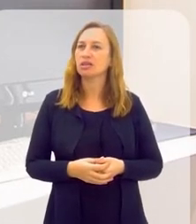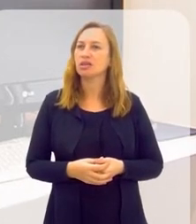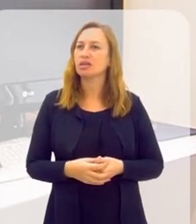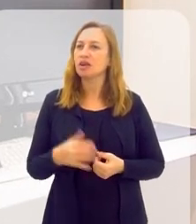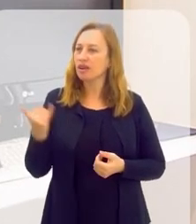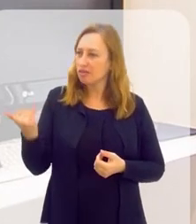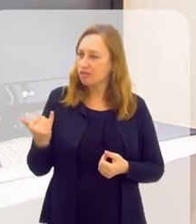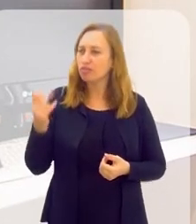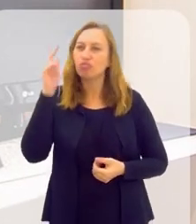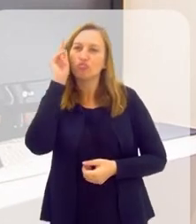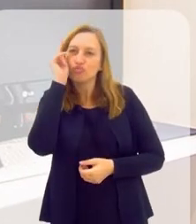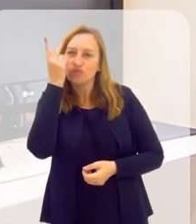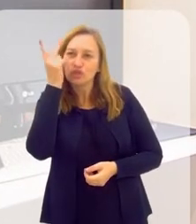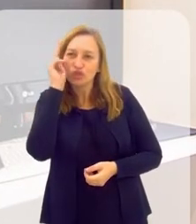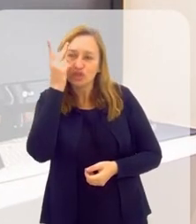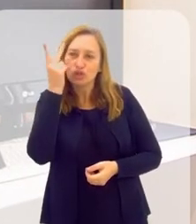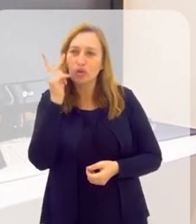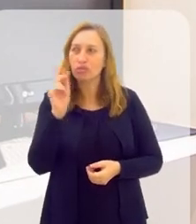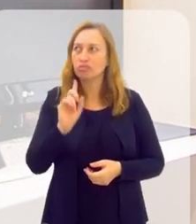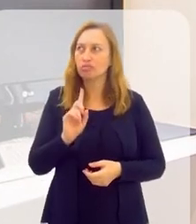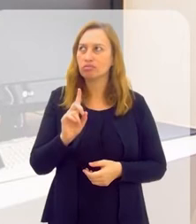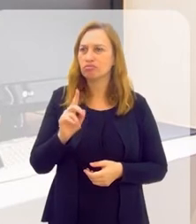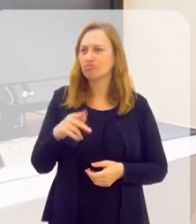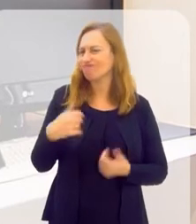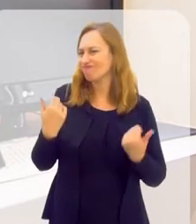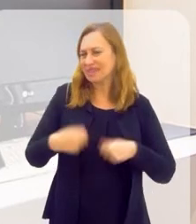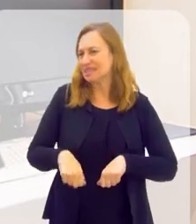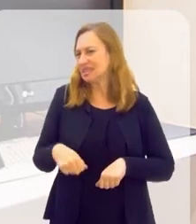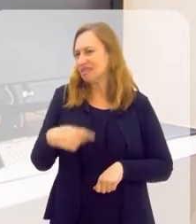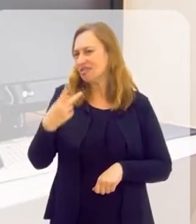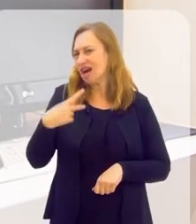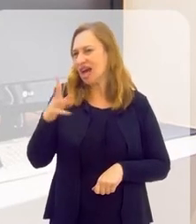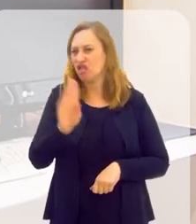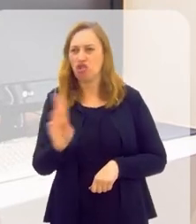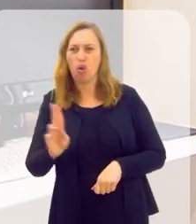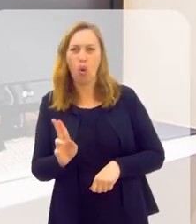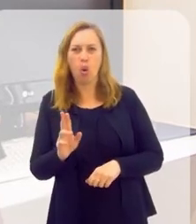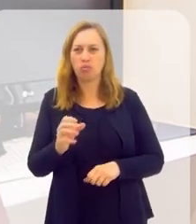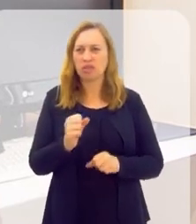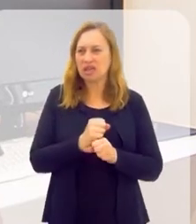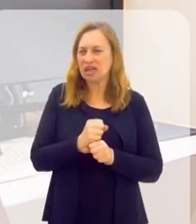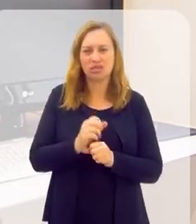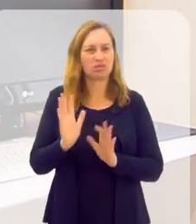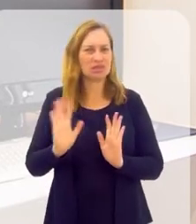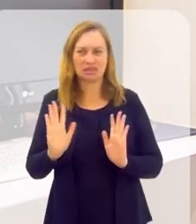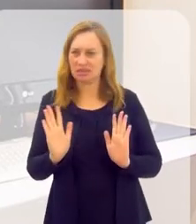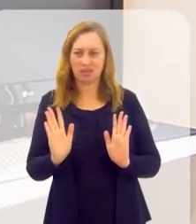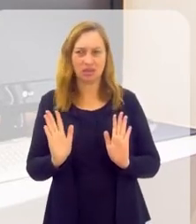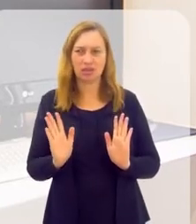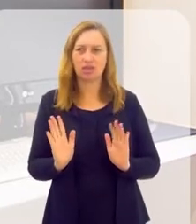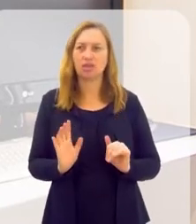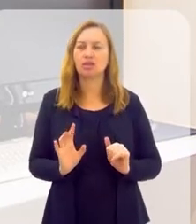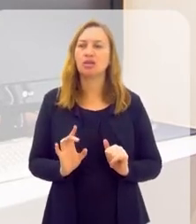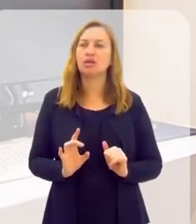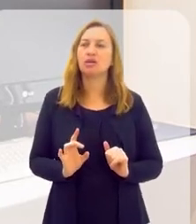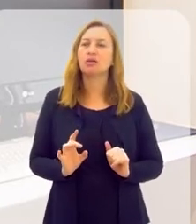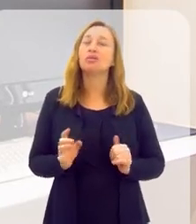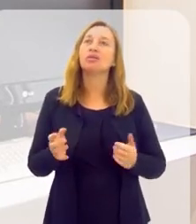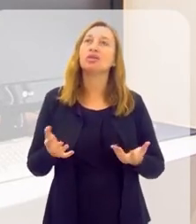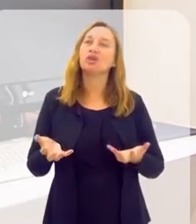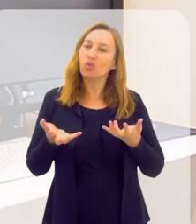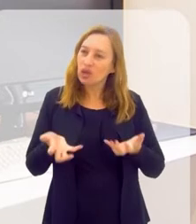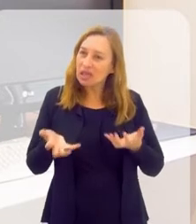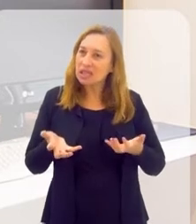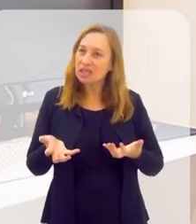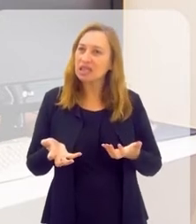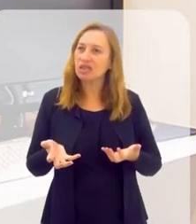desse, pode contar uma história sem falar nome, sem falar ano, nada disso, sem identificar as pessoas.